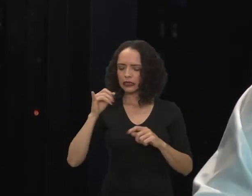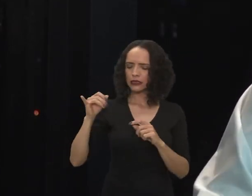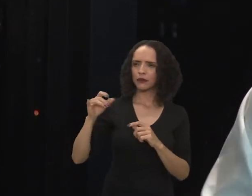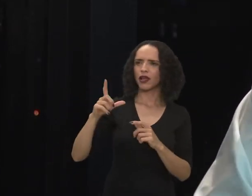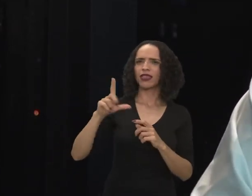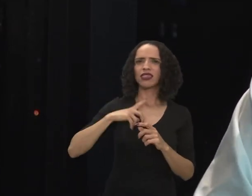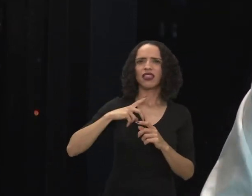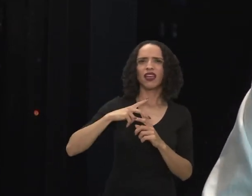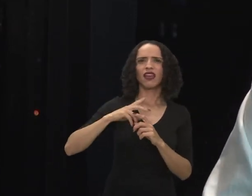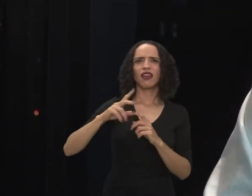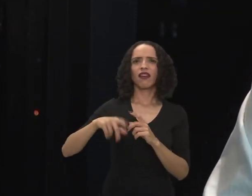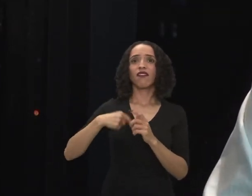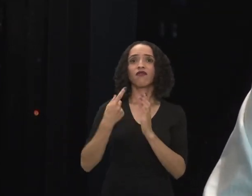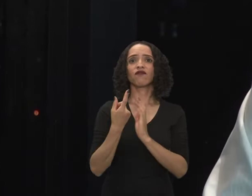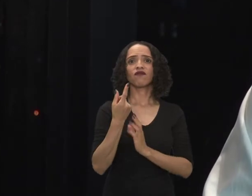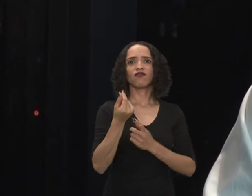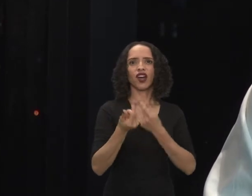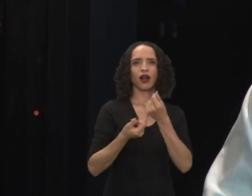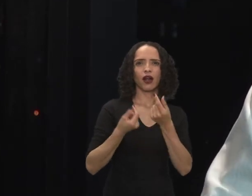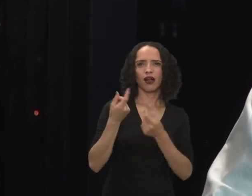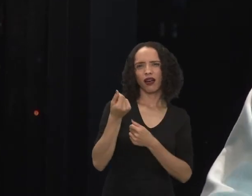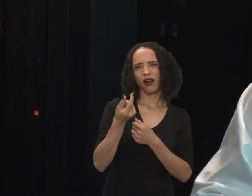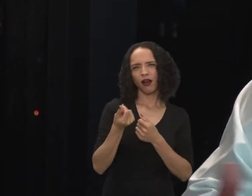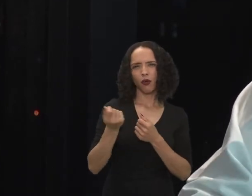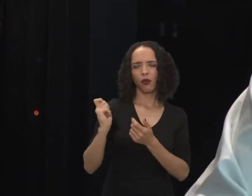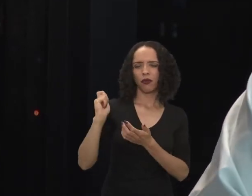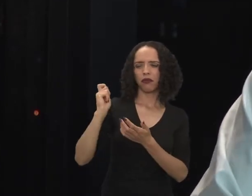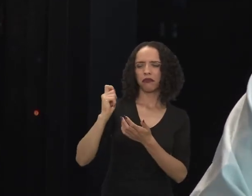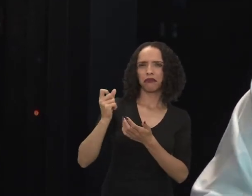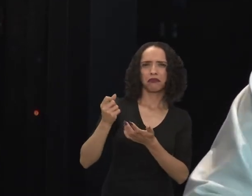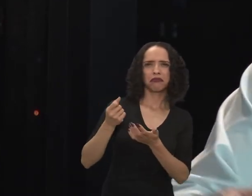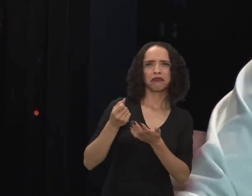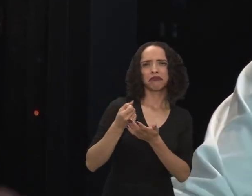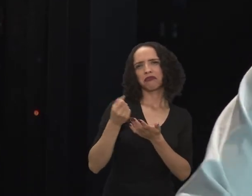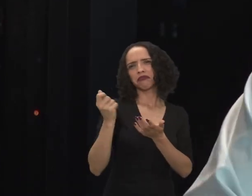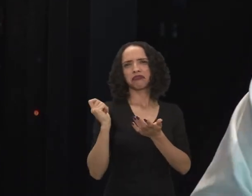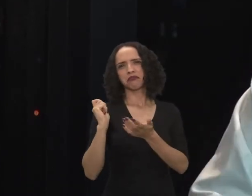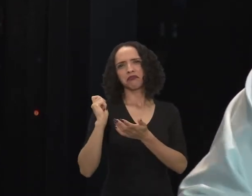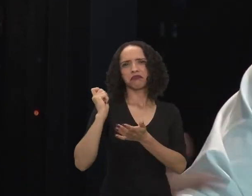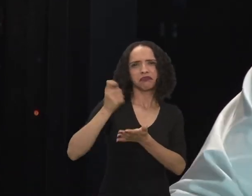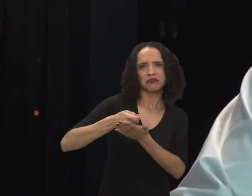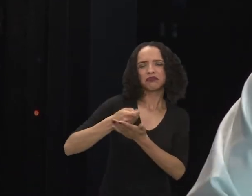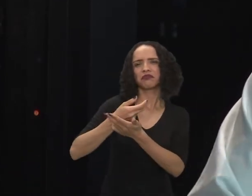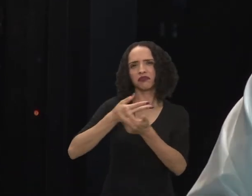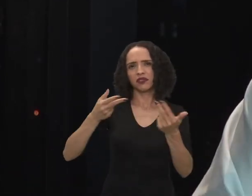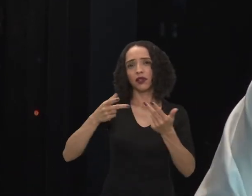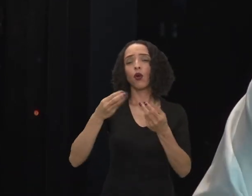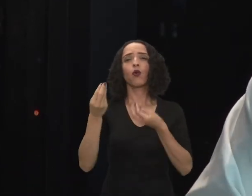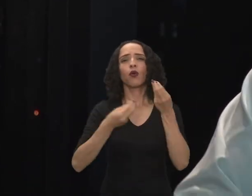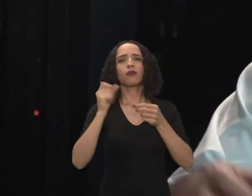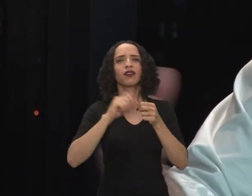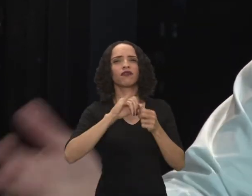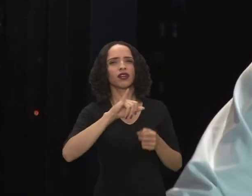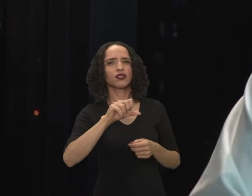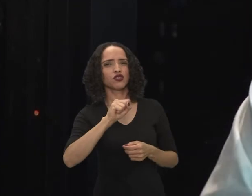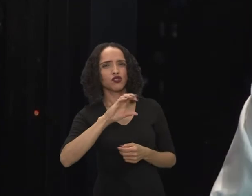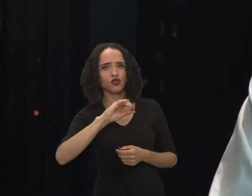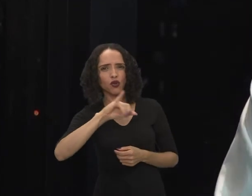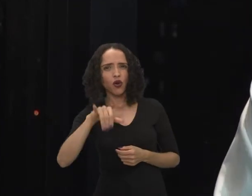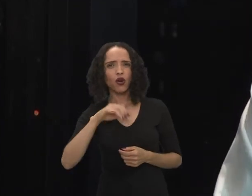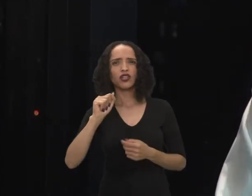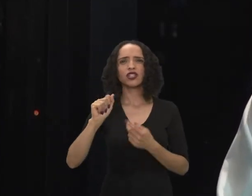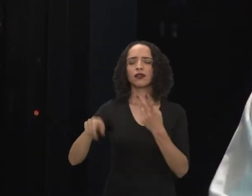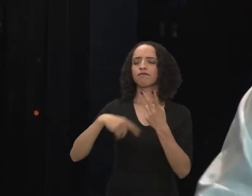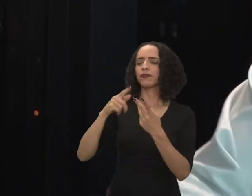em agregar valor aos produtos. O que nós fazemos em Goiás? A gente planta soja, planta milho, colhe aqueles